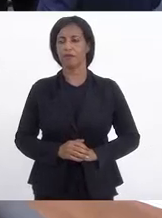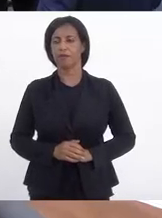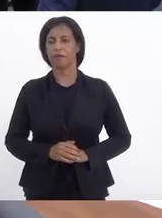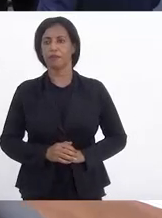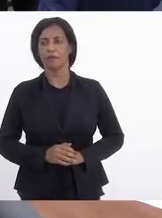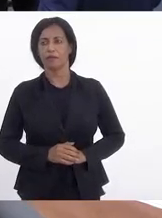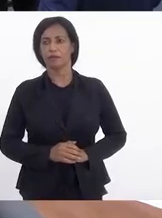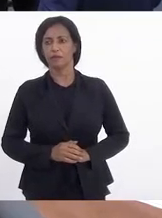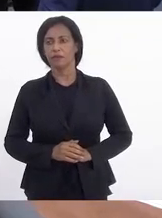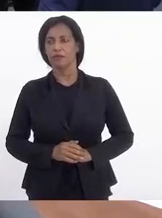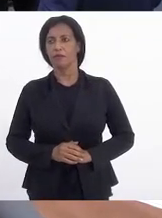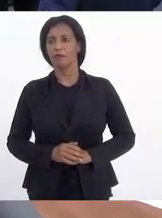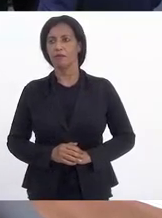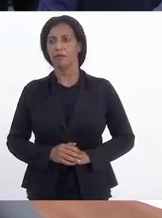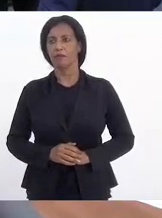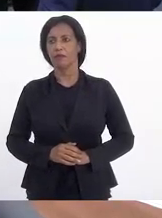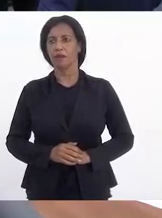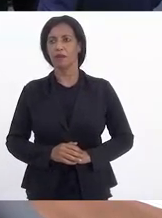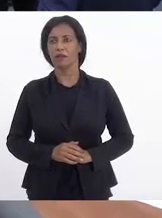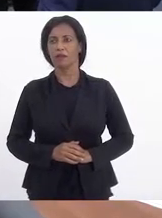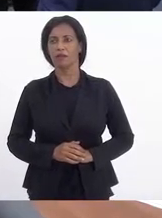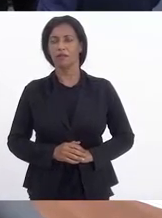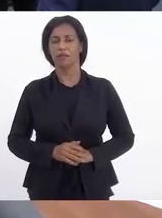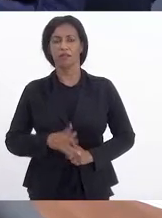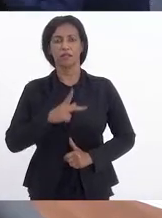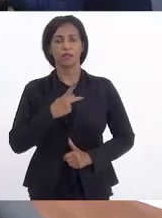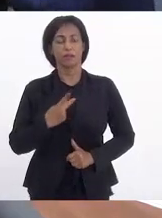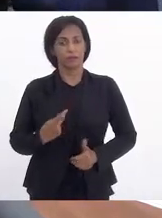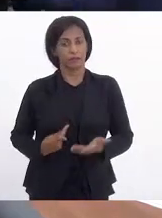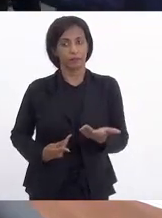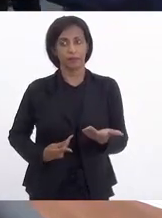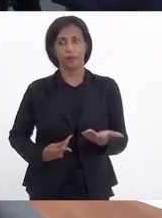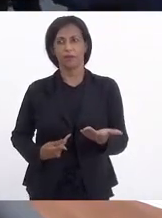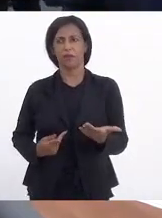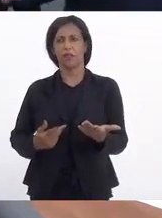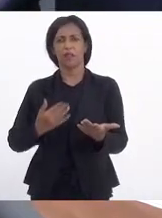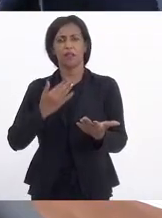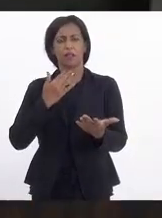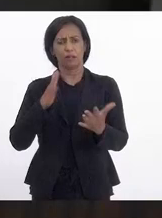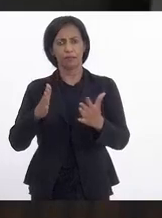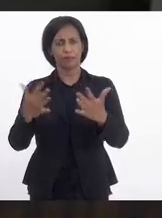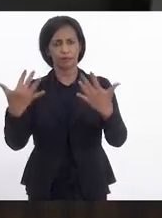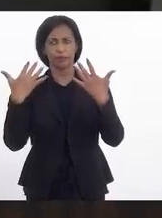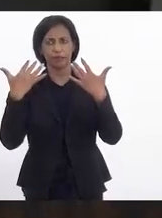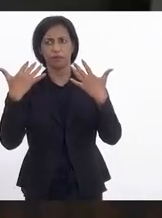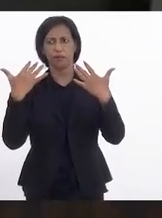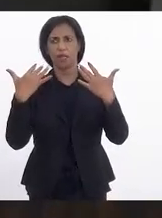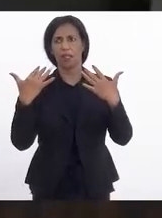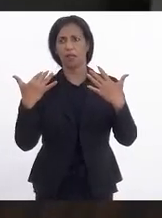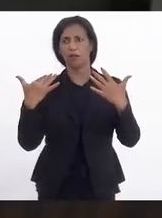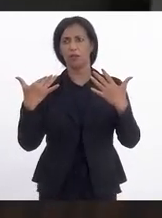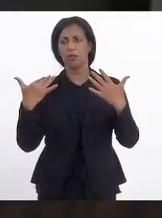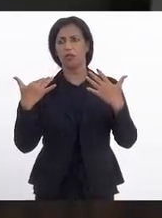é é é o seu presidente Olha só olha só aqui tem